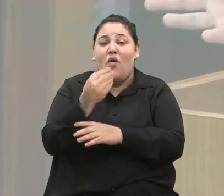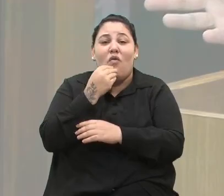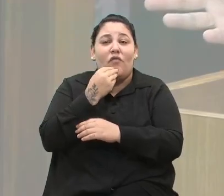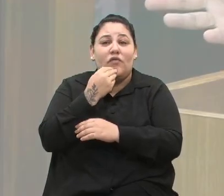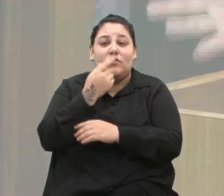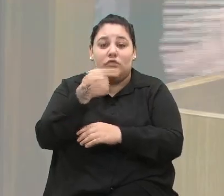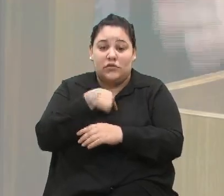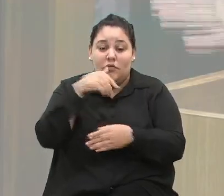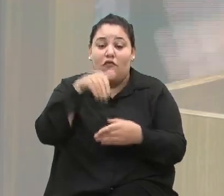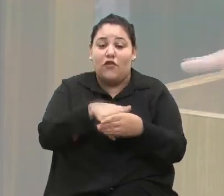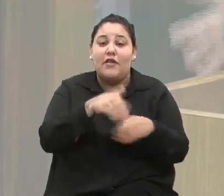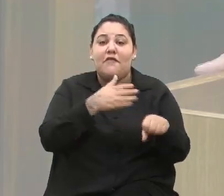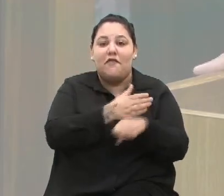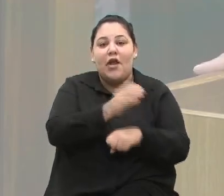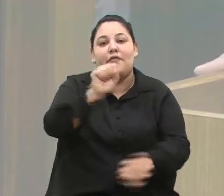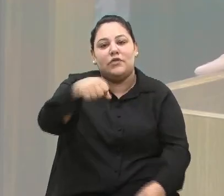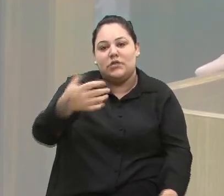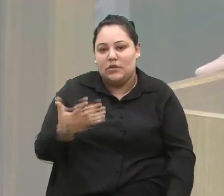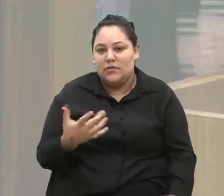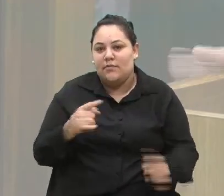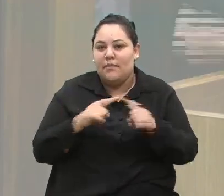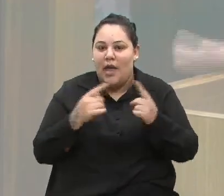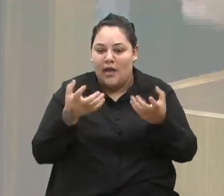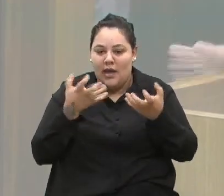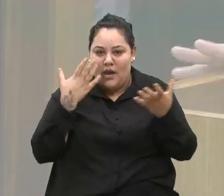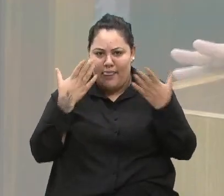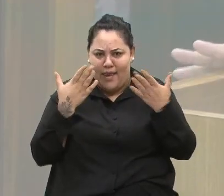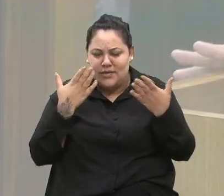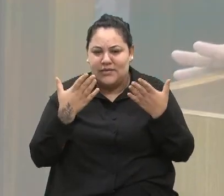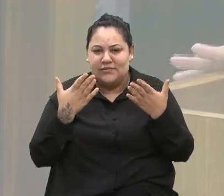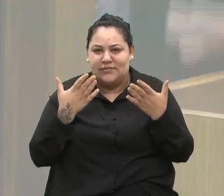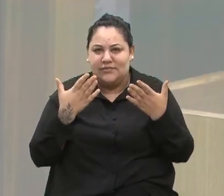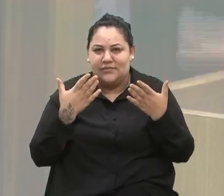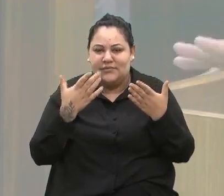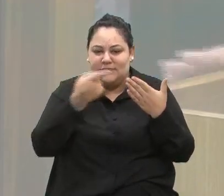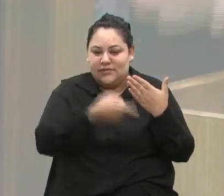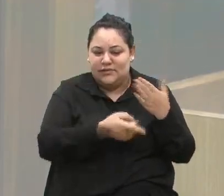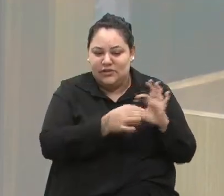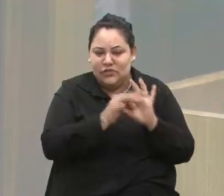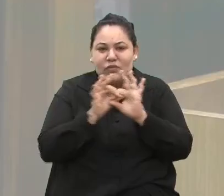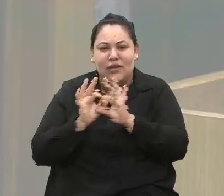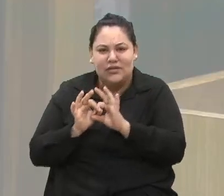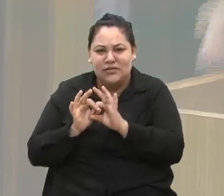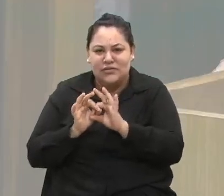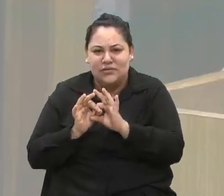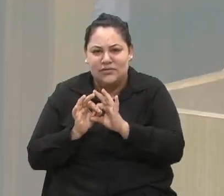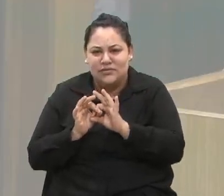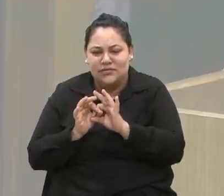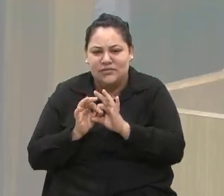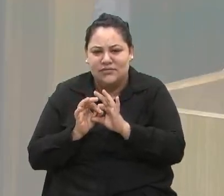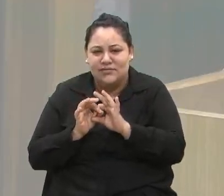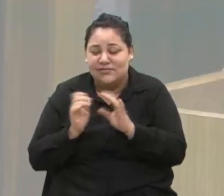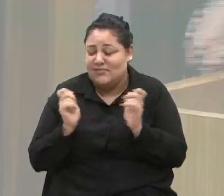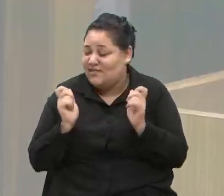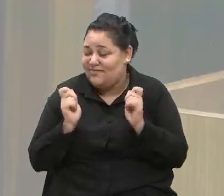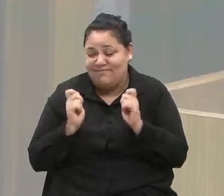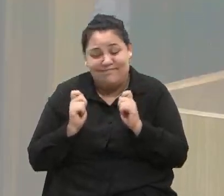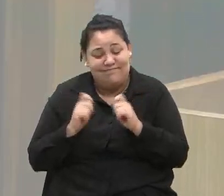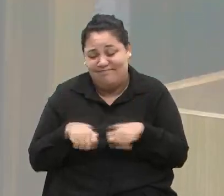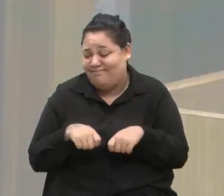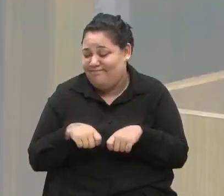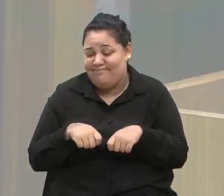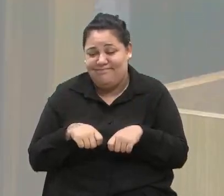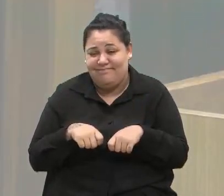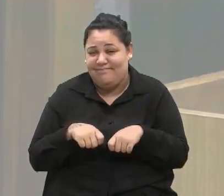votar favorável. Agora, eu quero ponderar que, nesse caso, a incompetência não é da entidade que está assumindo, e